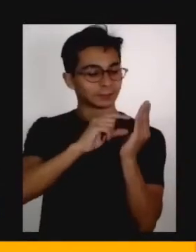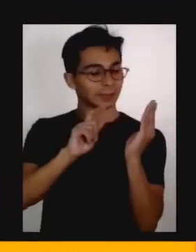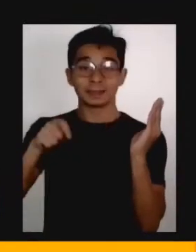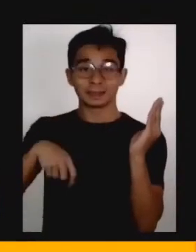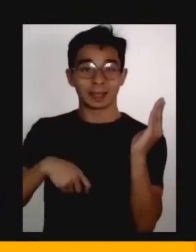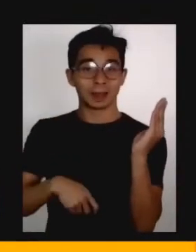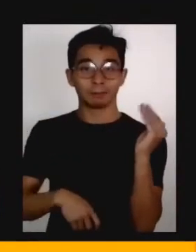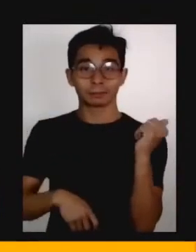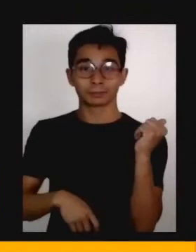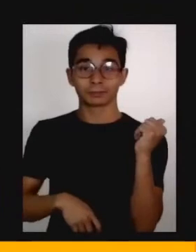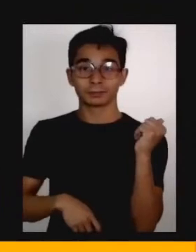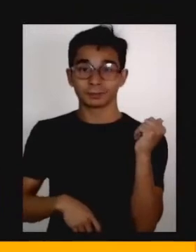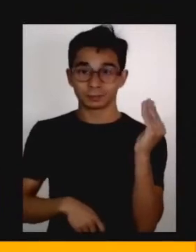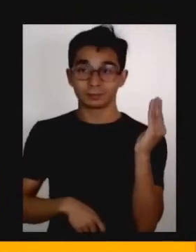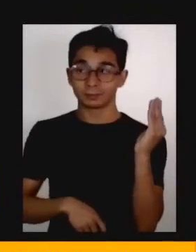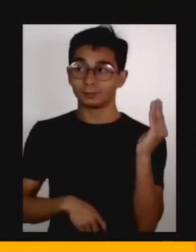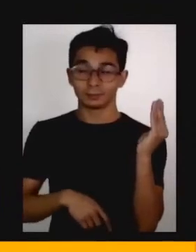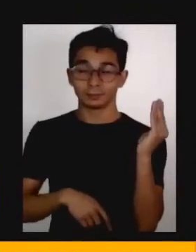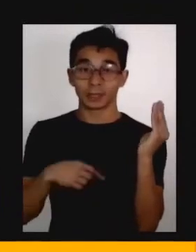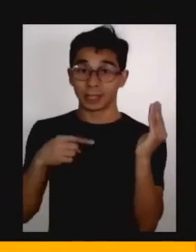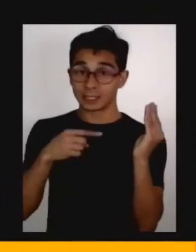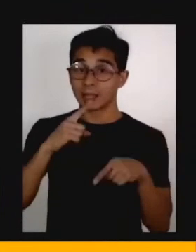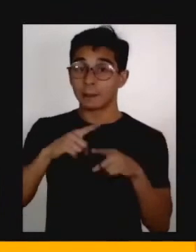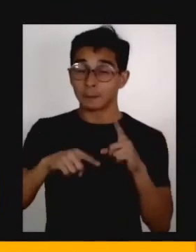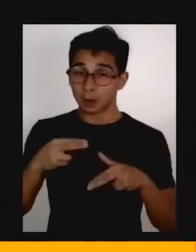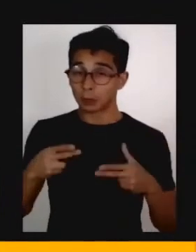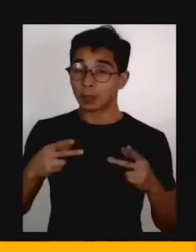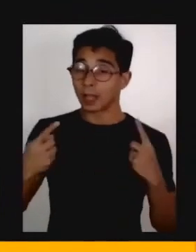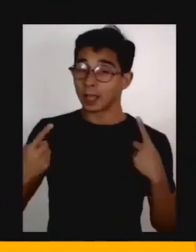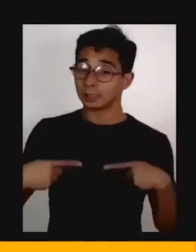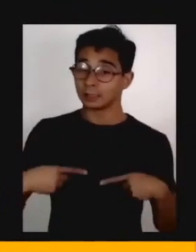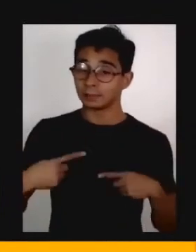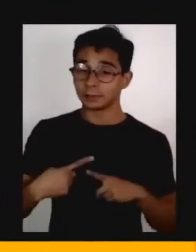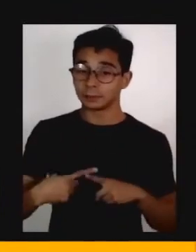nosso desafio para esse produto era posicionar ele de